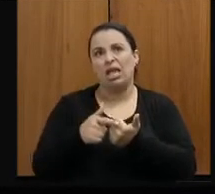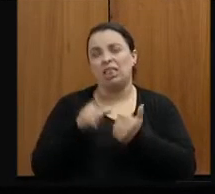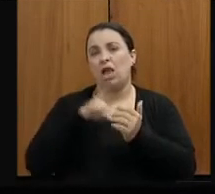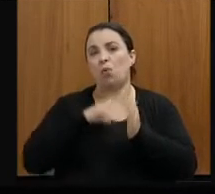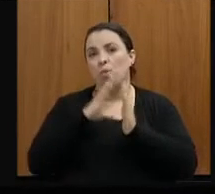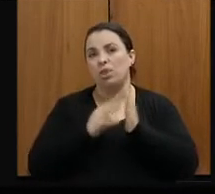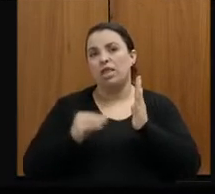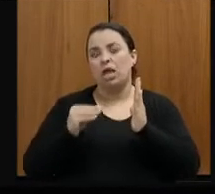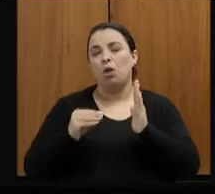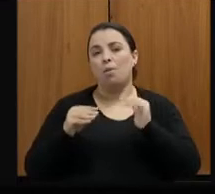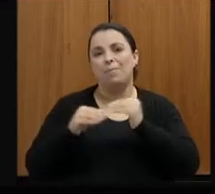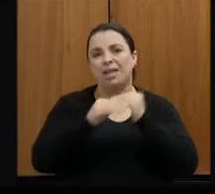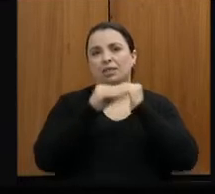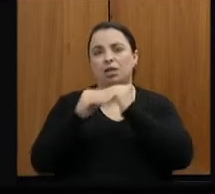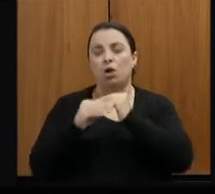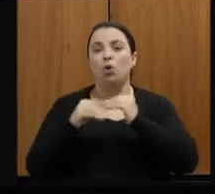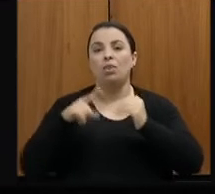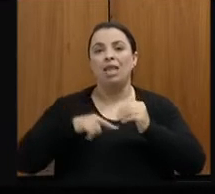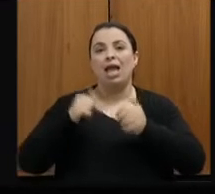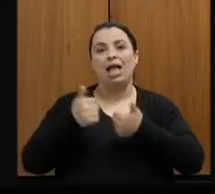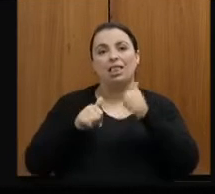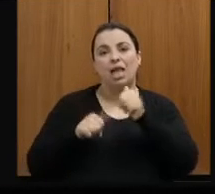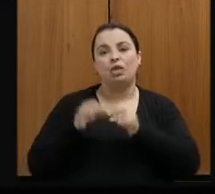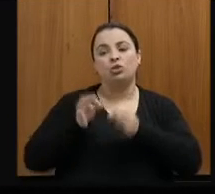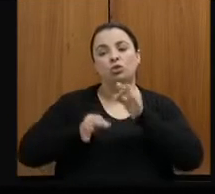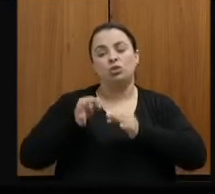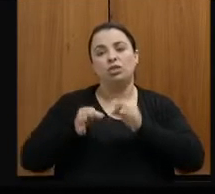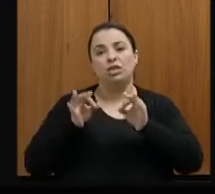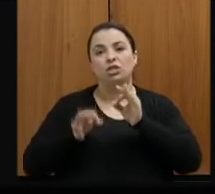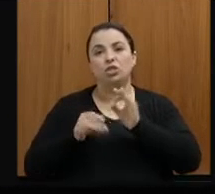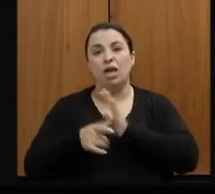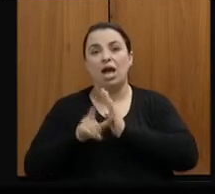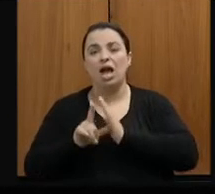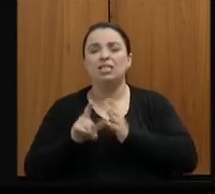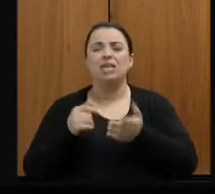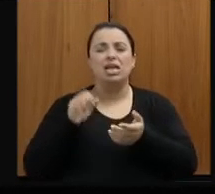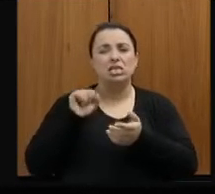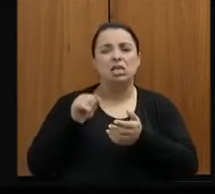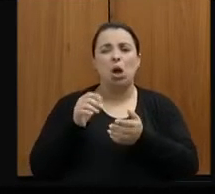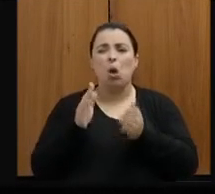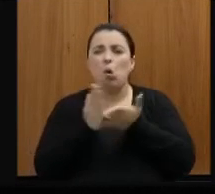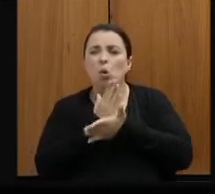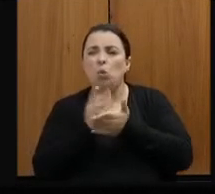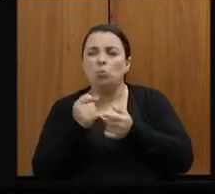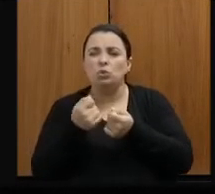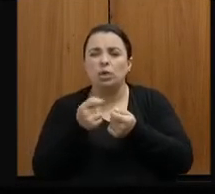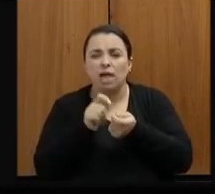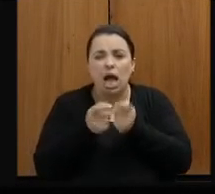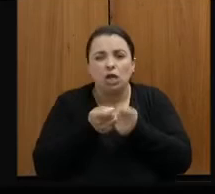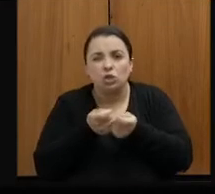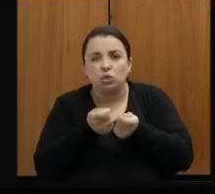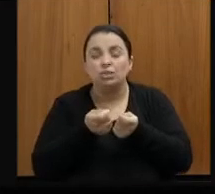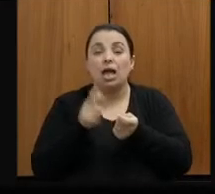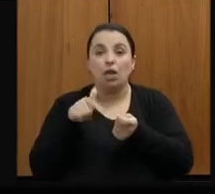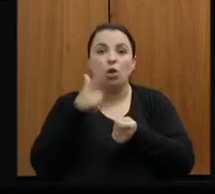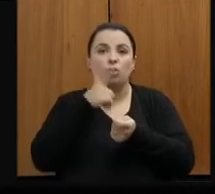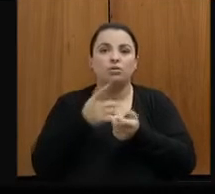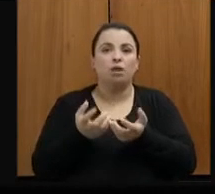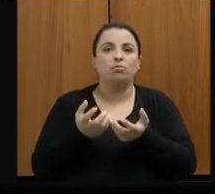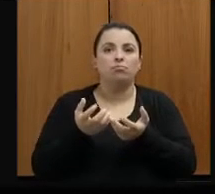já tem análise jurídica prévia, ele já é padronizado, é só ajustar alguns pontos e a gente consegue aderir rapidamente.